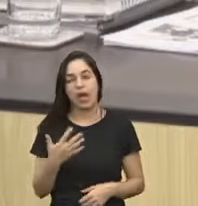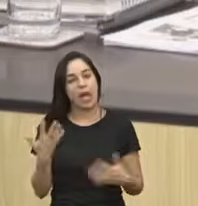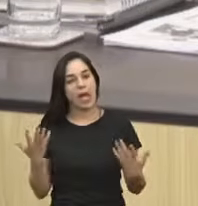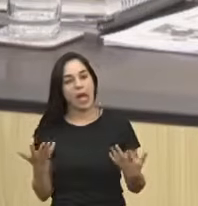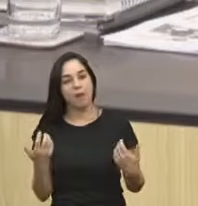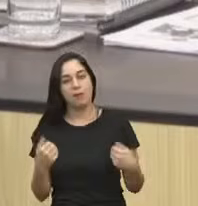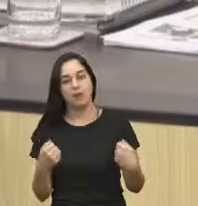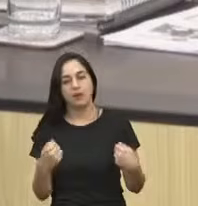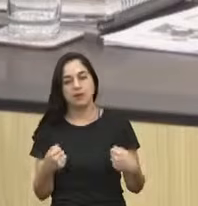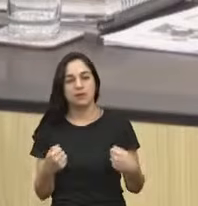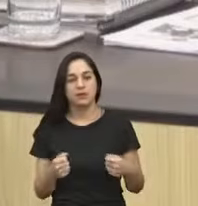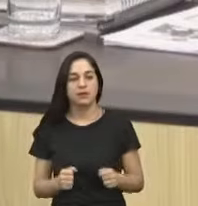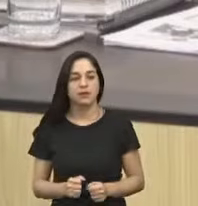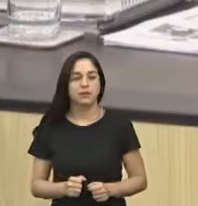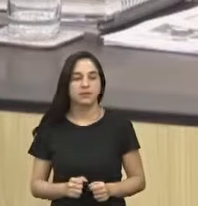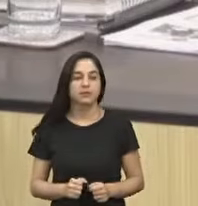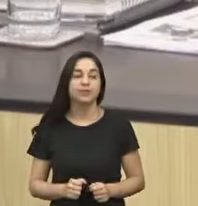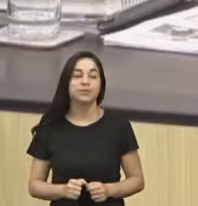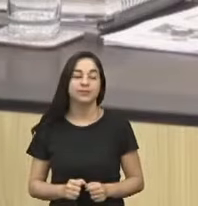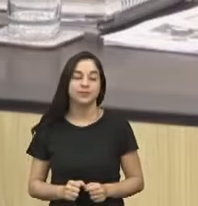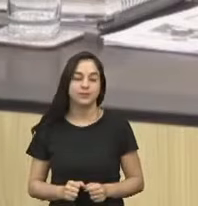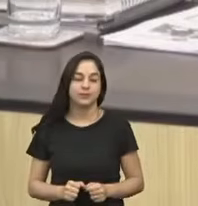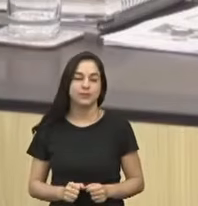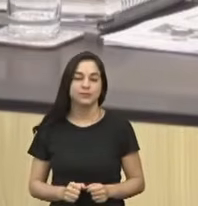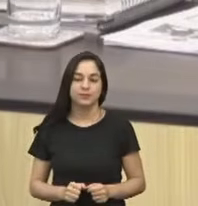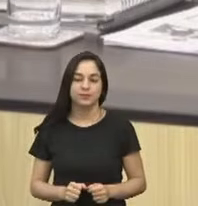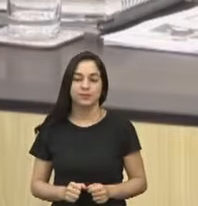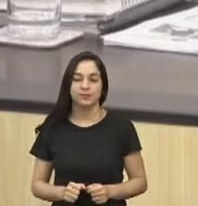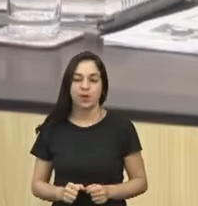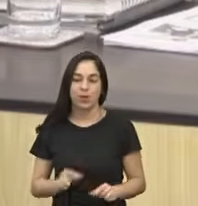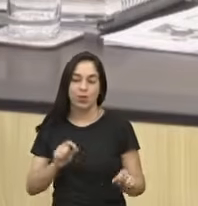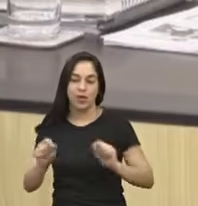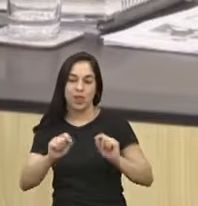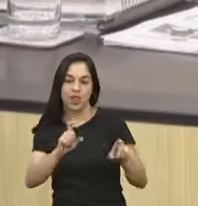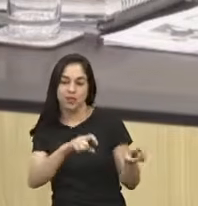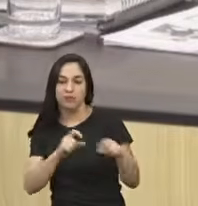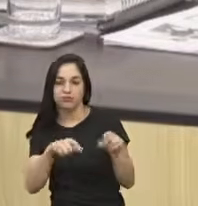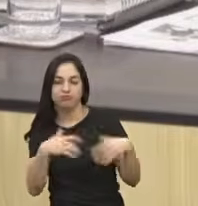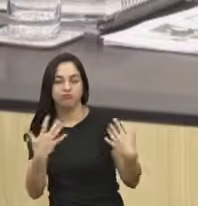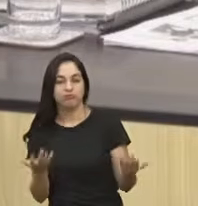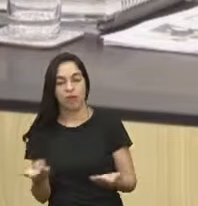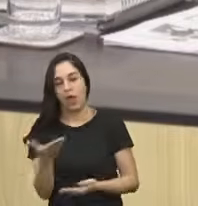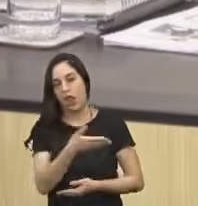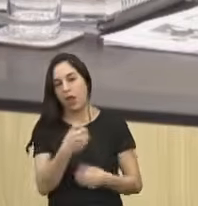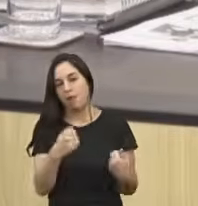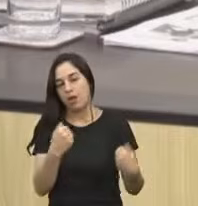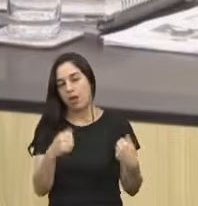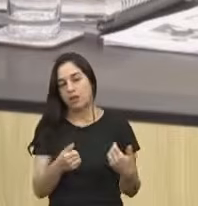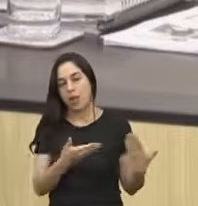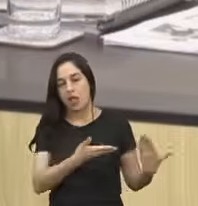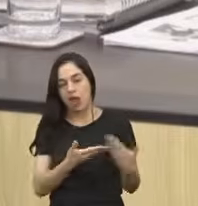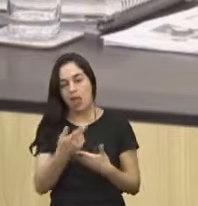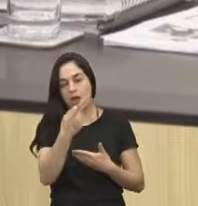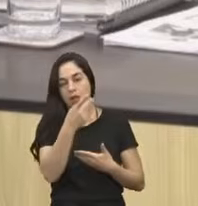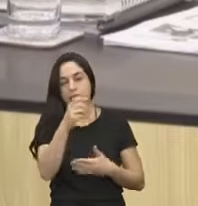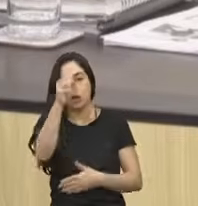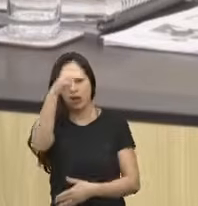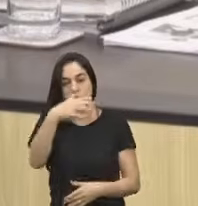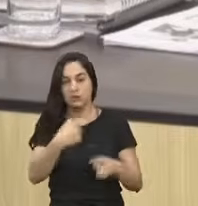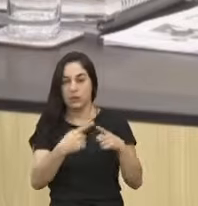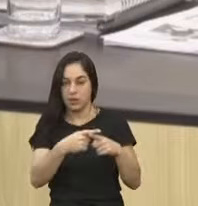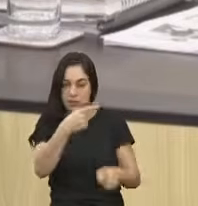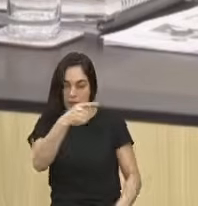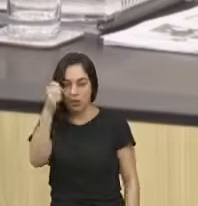que falar com o proprietário da terra, que é o dono da fazenda. Ele tem que levar a luz para o senhor, porque ele tem